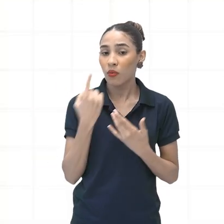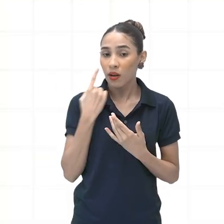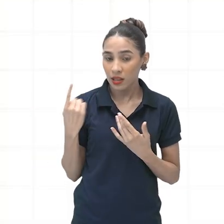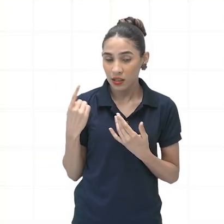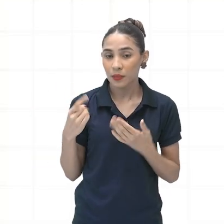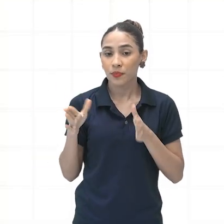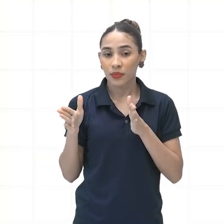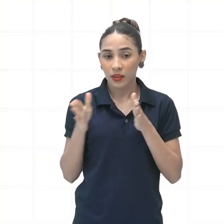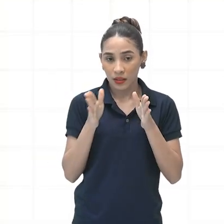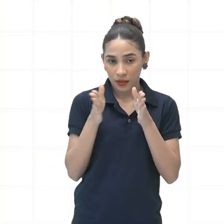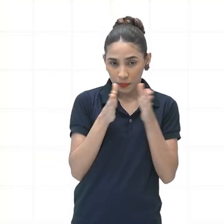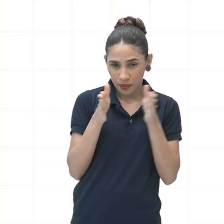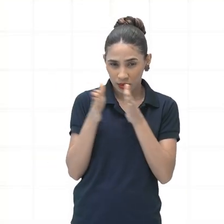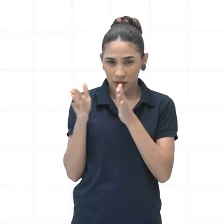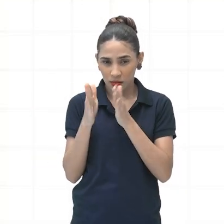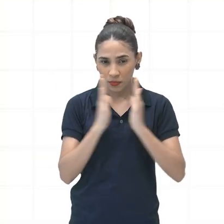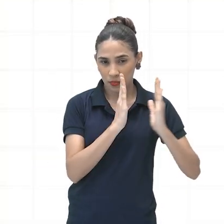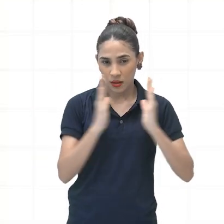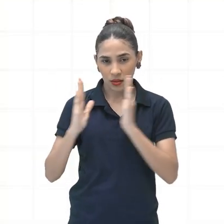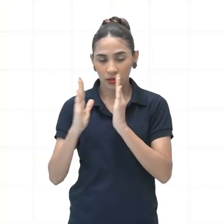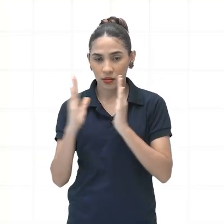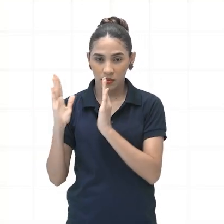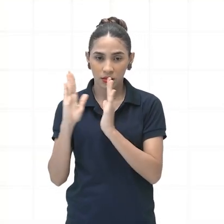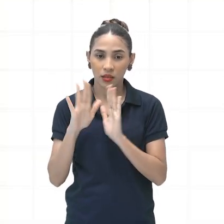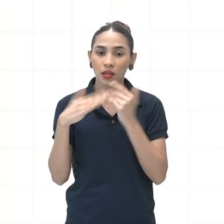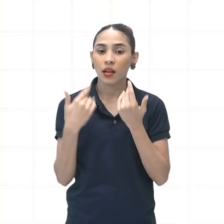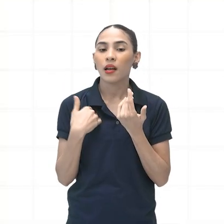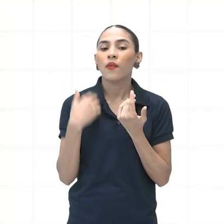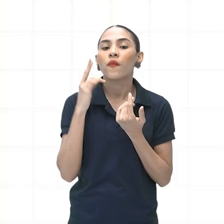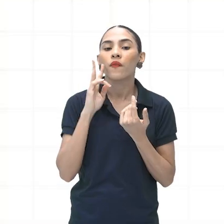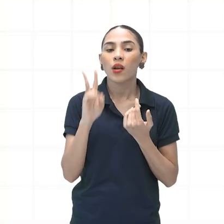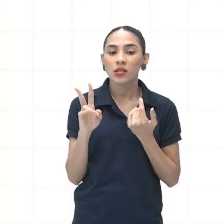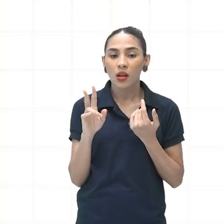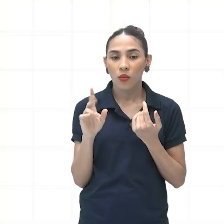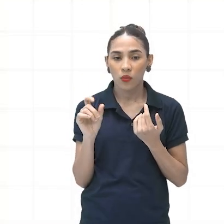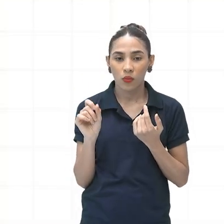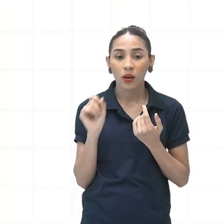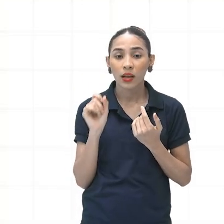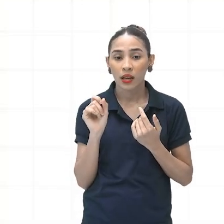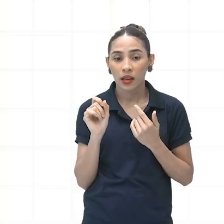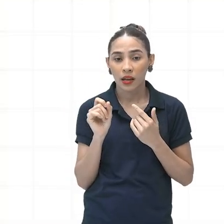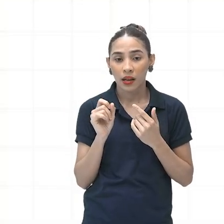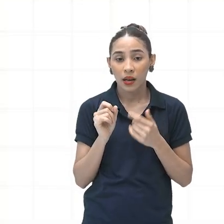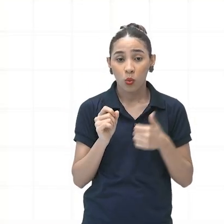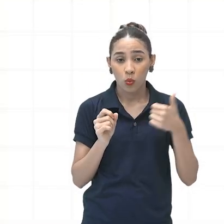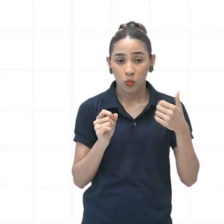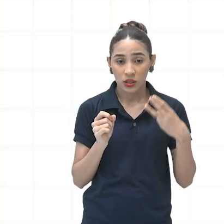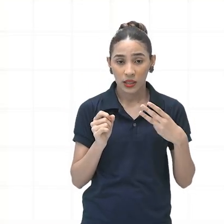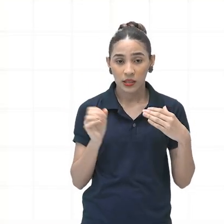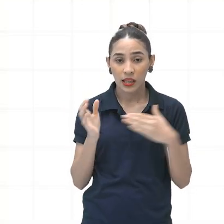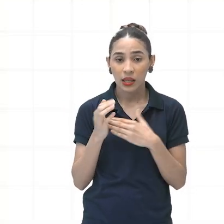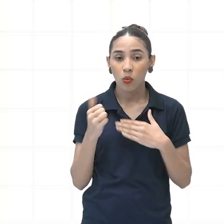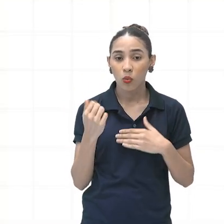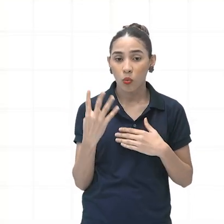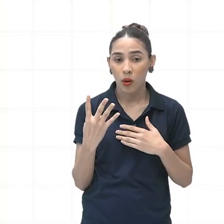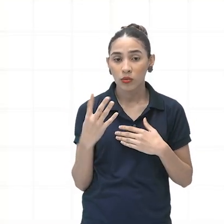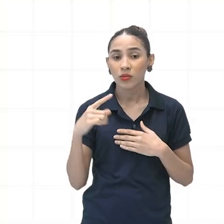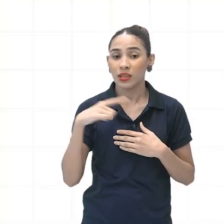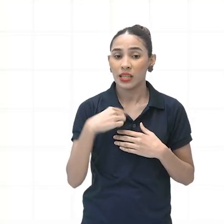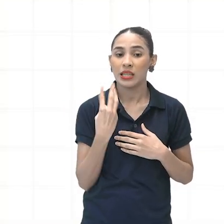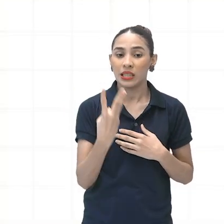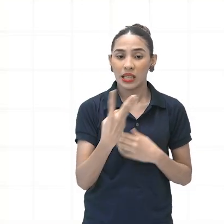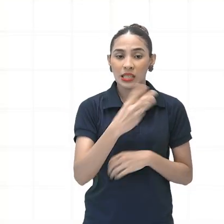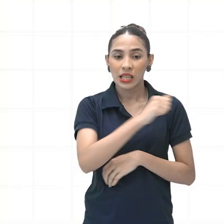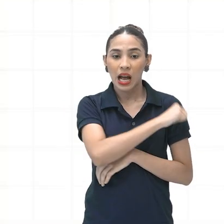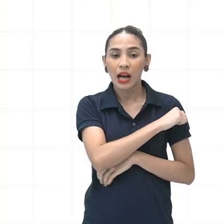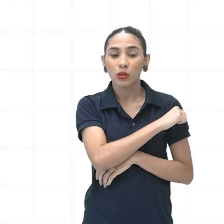nesse intervalo, o que é que eu posso afirmar só de olhar aqui para esse primeiro intervalo? Ó, tem 3